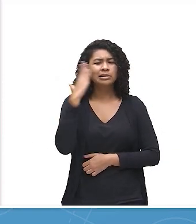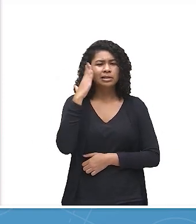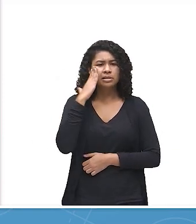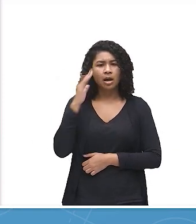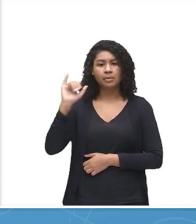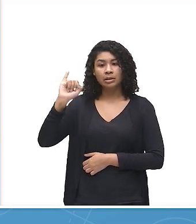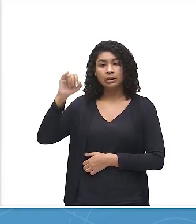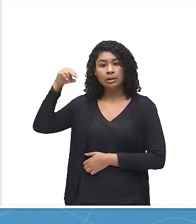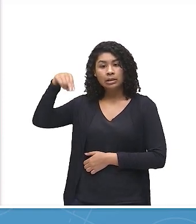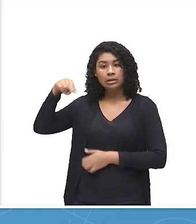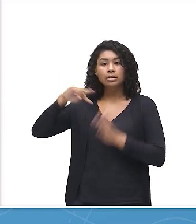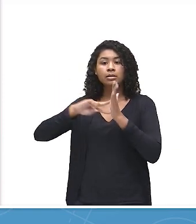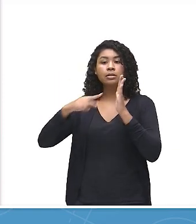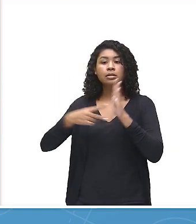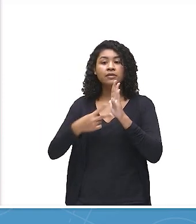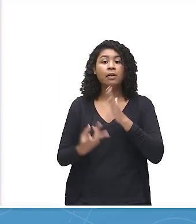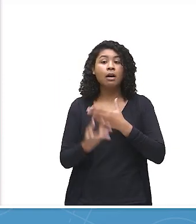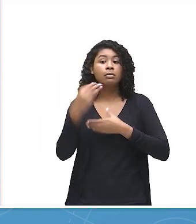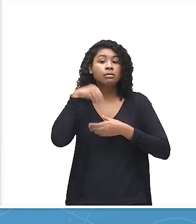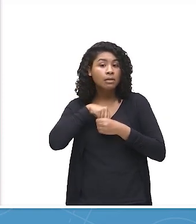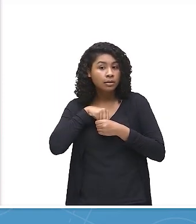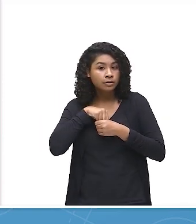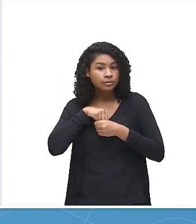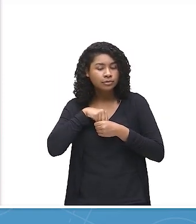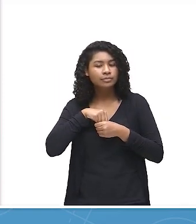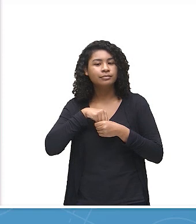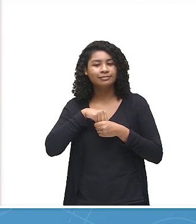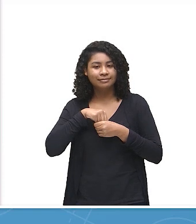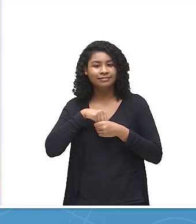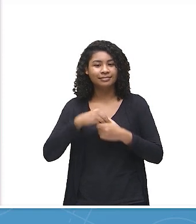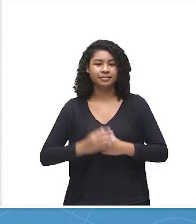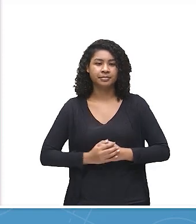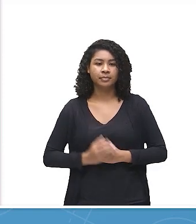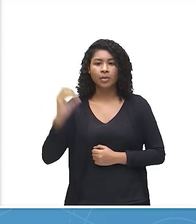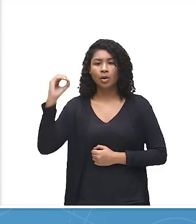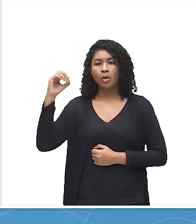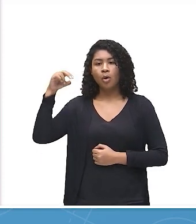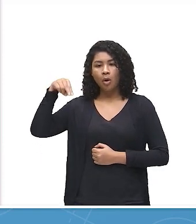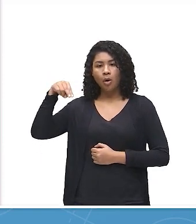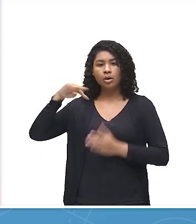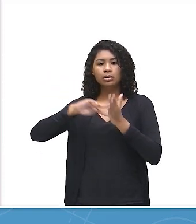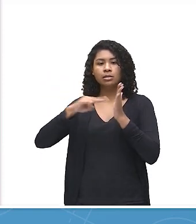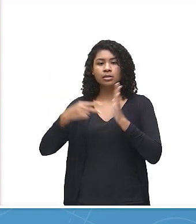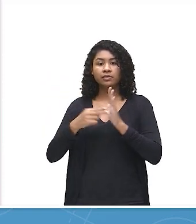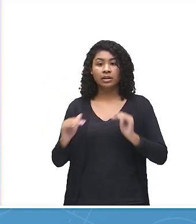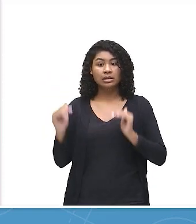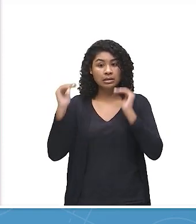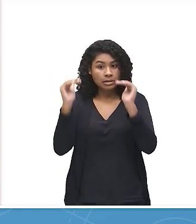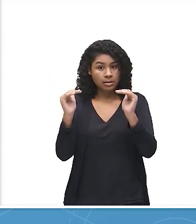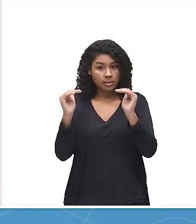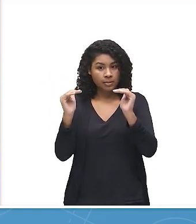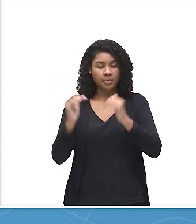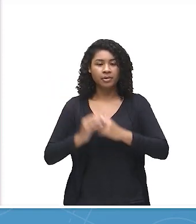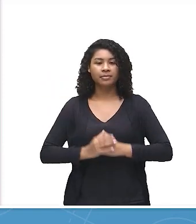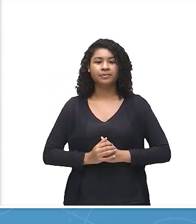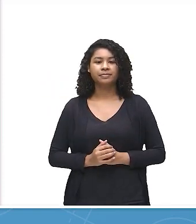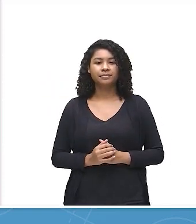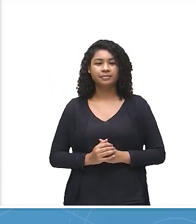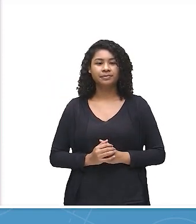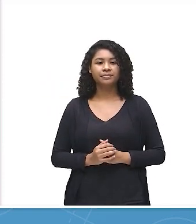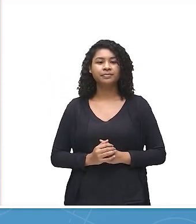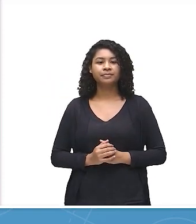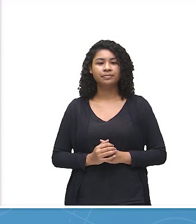em um contexto sempre para que elas façam sentido. Então, já identifiquei a preposição. Primeira coisa que você vai fazer